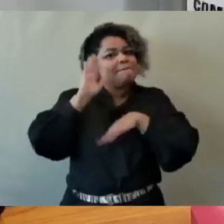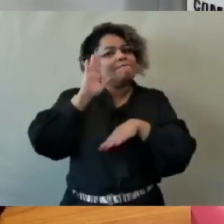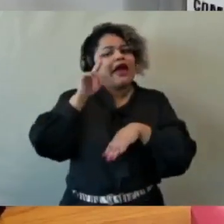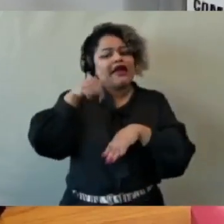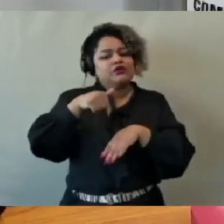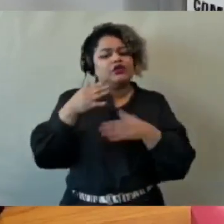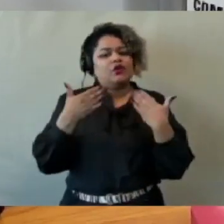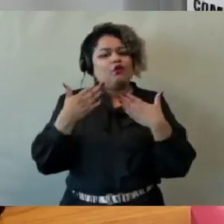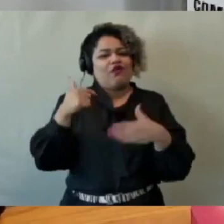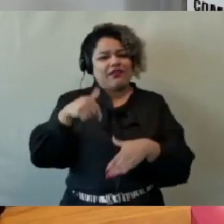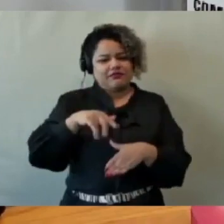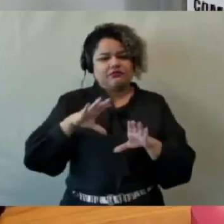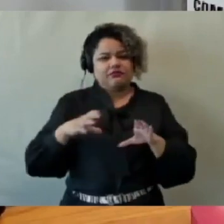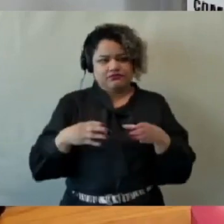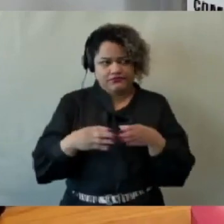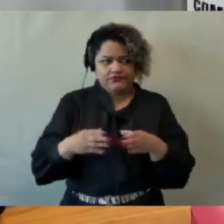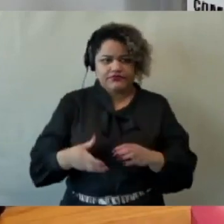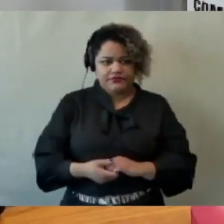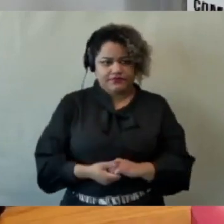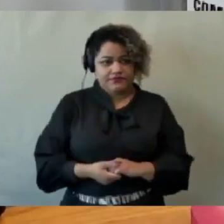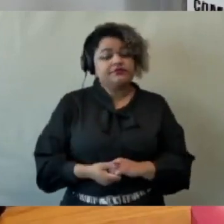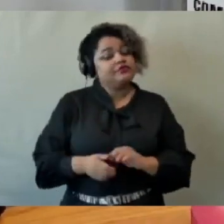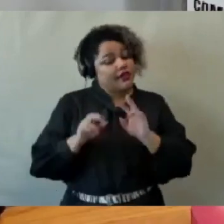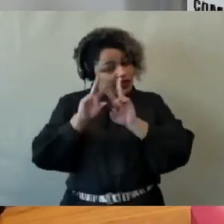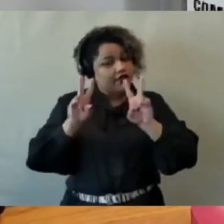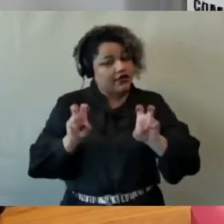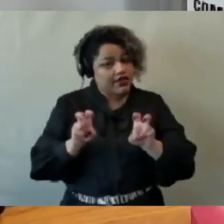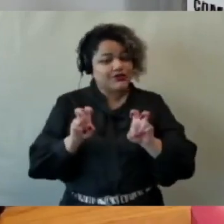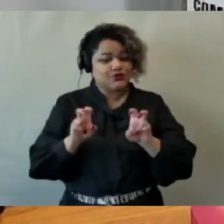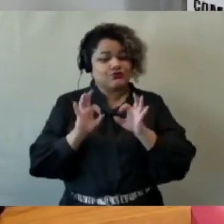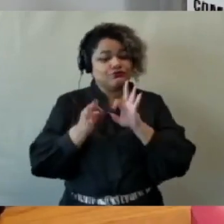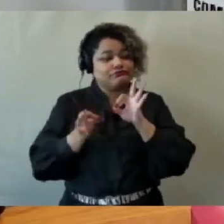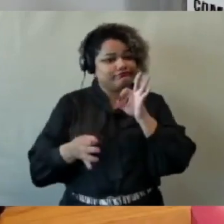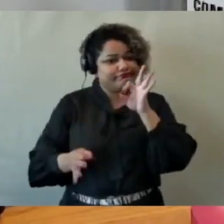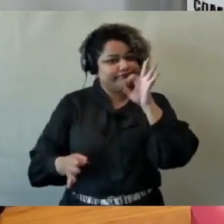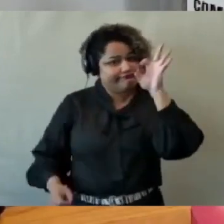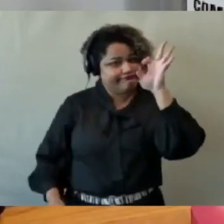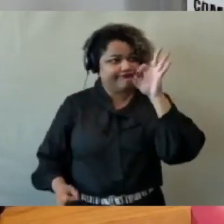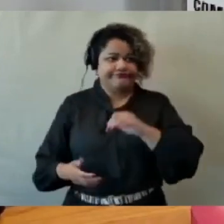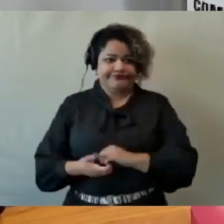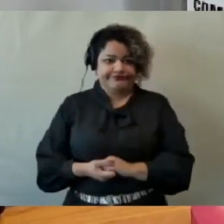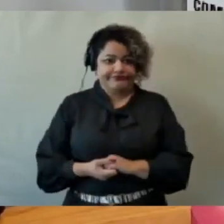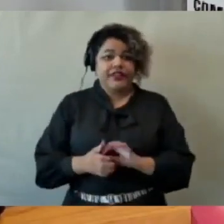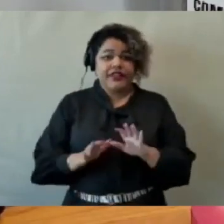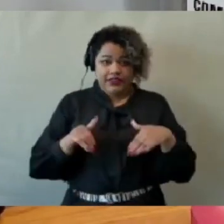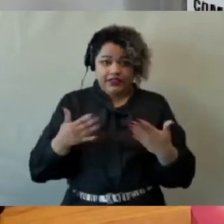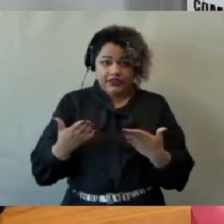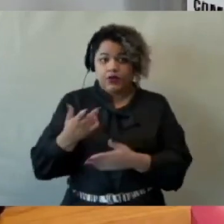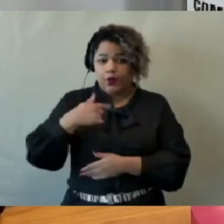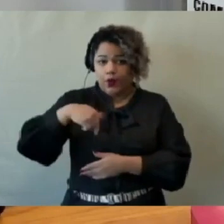que é assunto que não acaba mais. Então, a gente tem que preocupar com